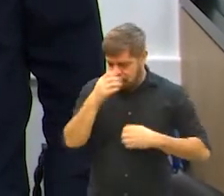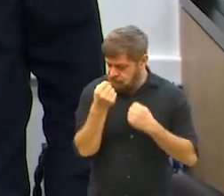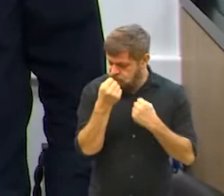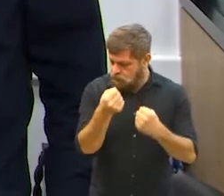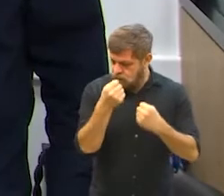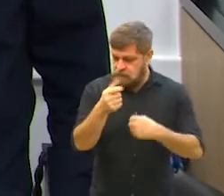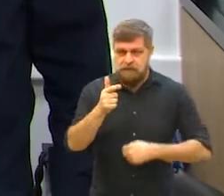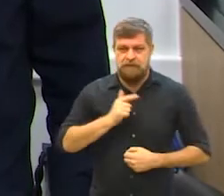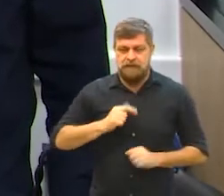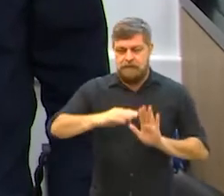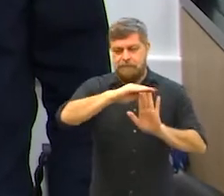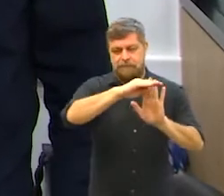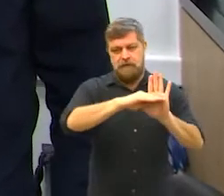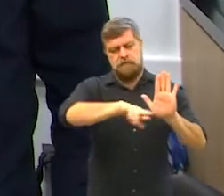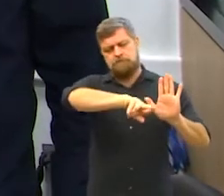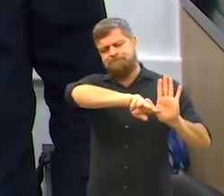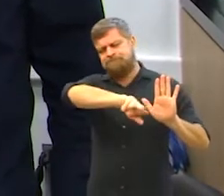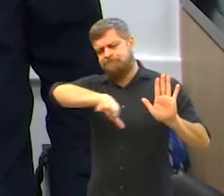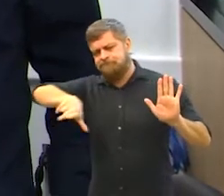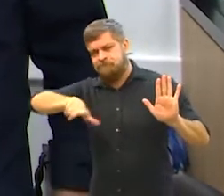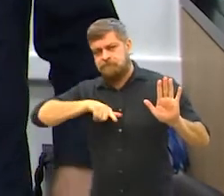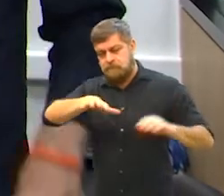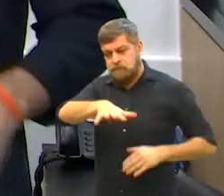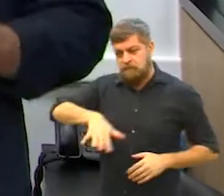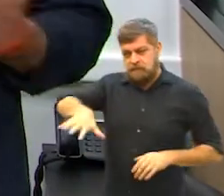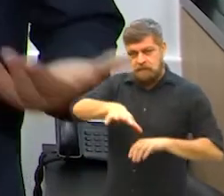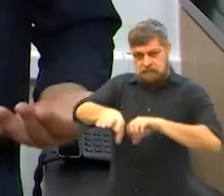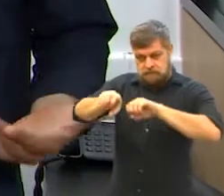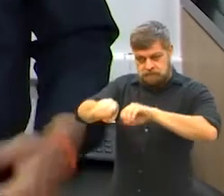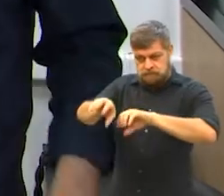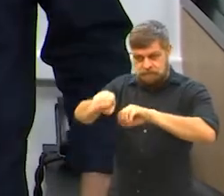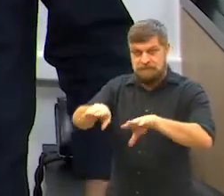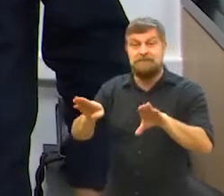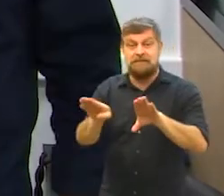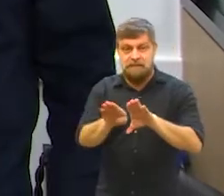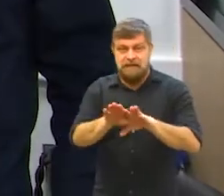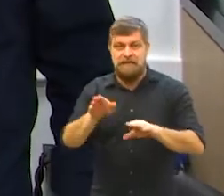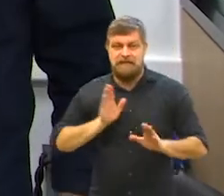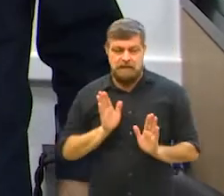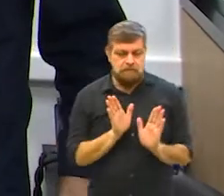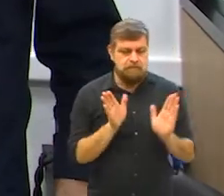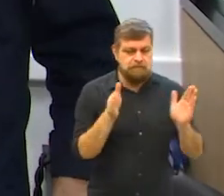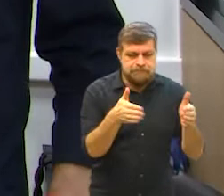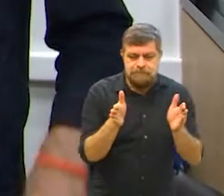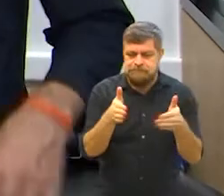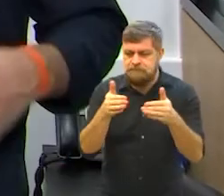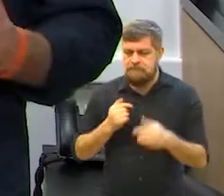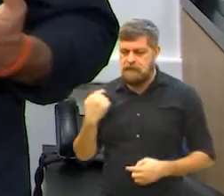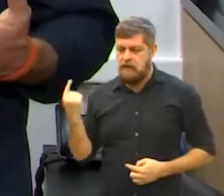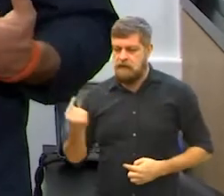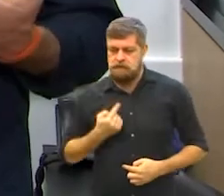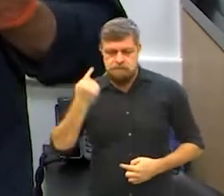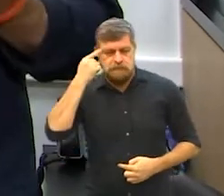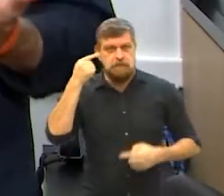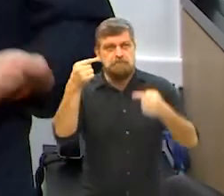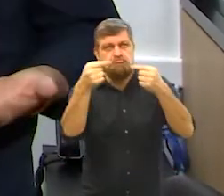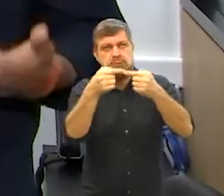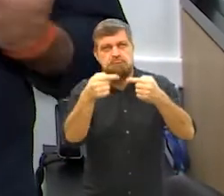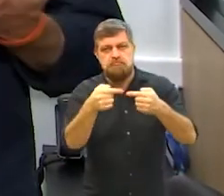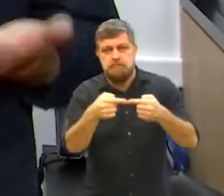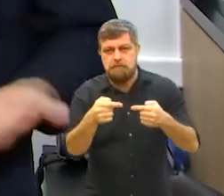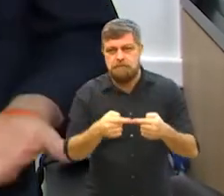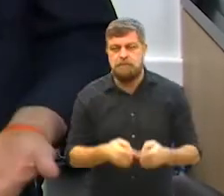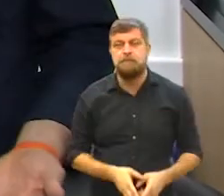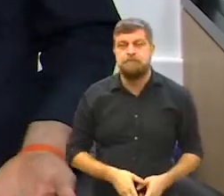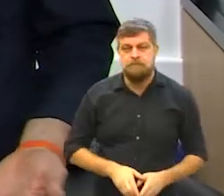se fortalecer além de outras pautas né que fora da especialidade deles que educação Nós temos muitas faltas em comum